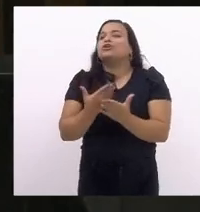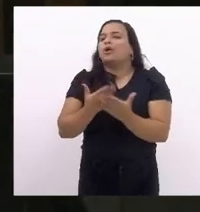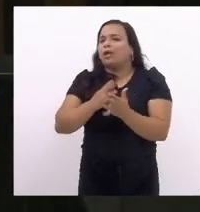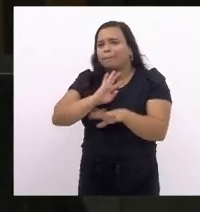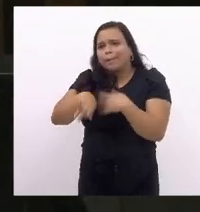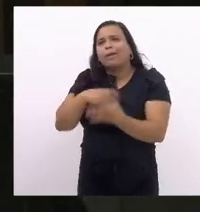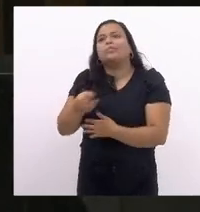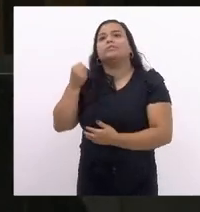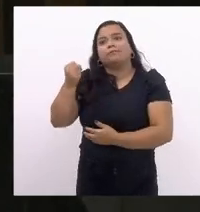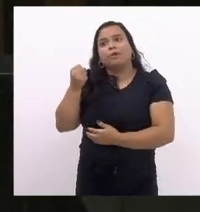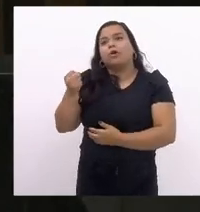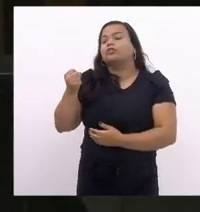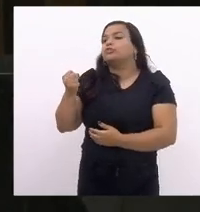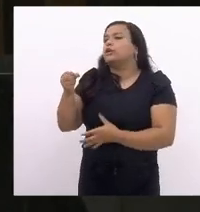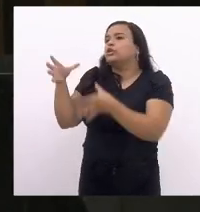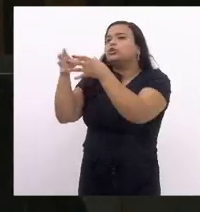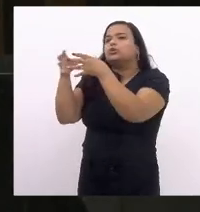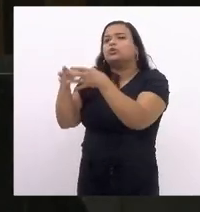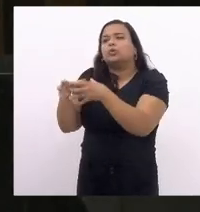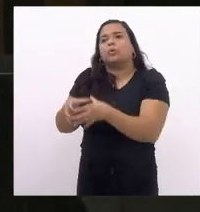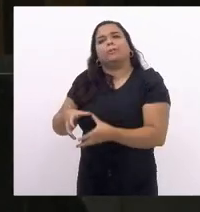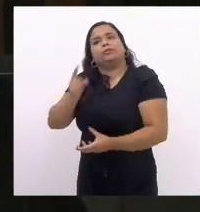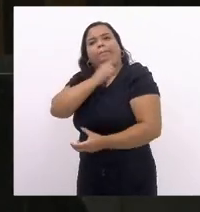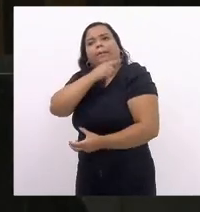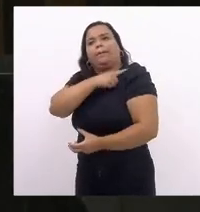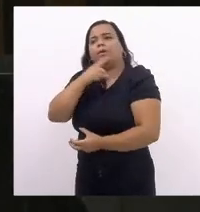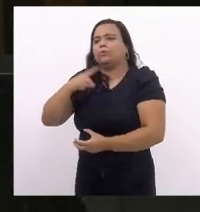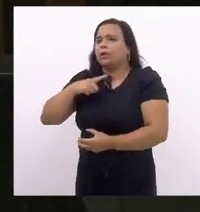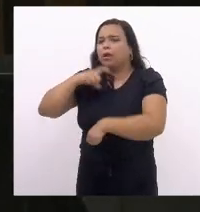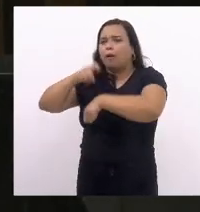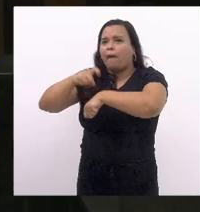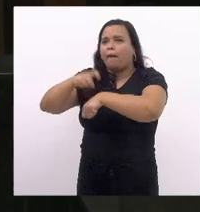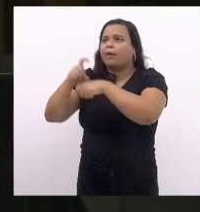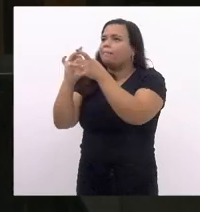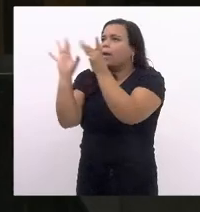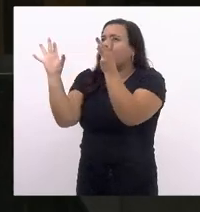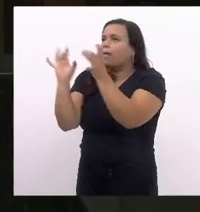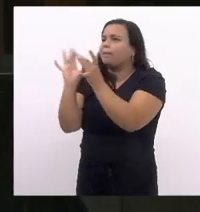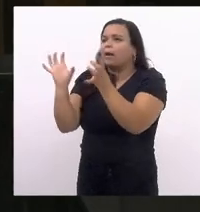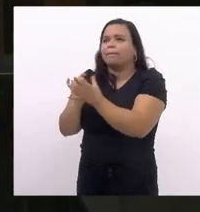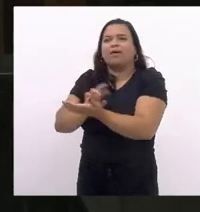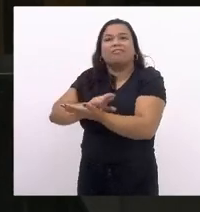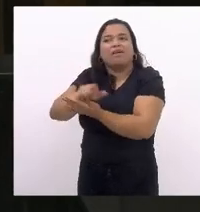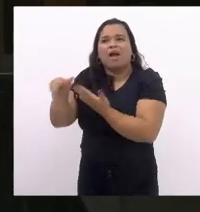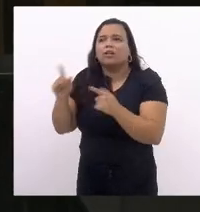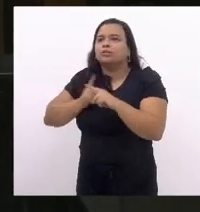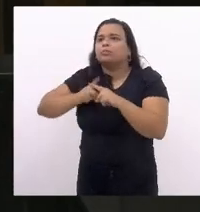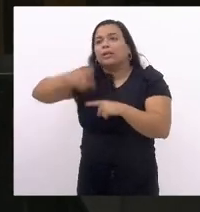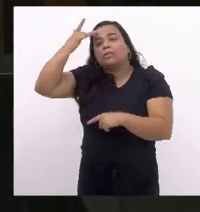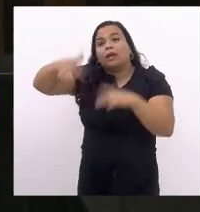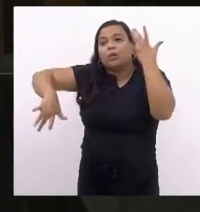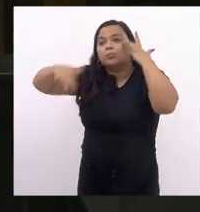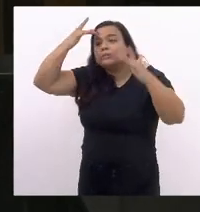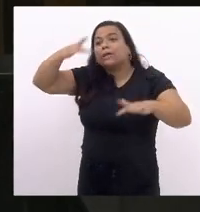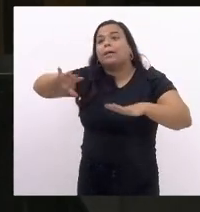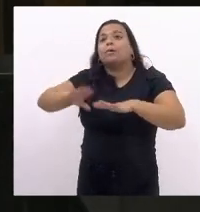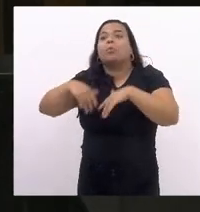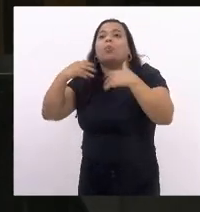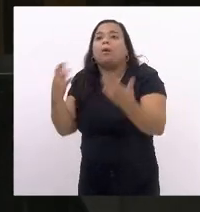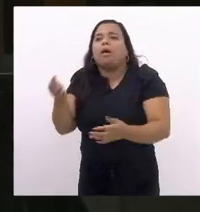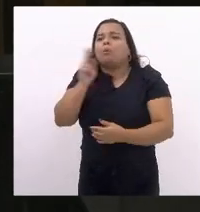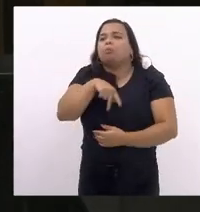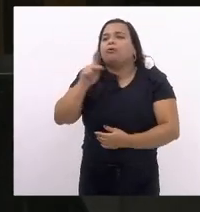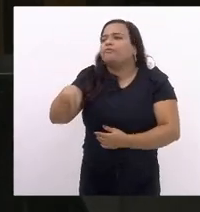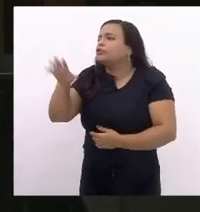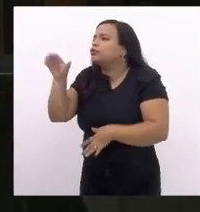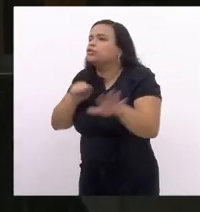ano estão com várias horas vagas, porque ainda não sabem quais professores vão ser lotados